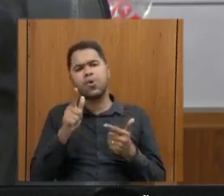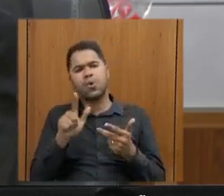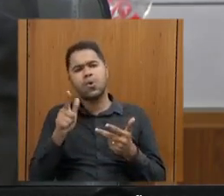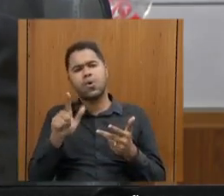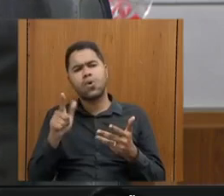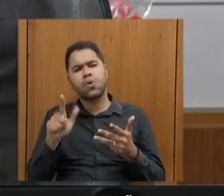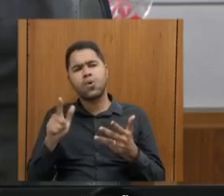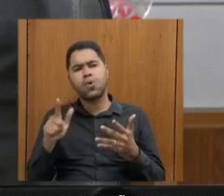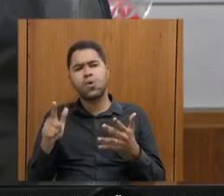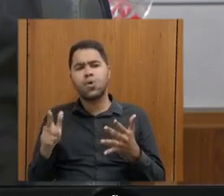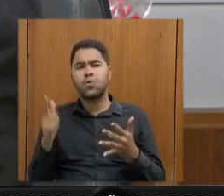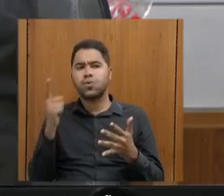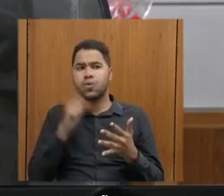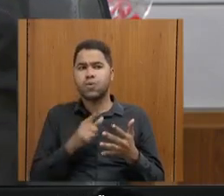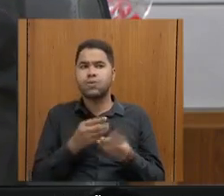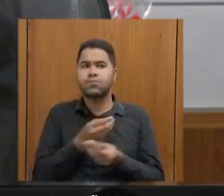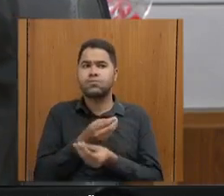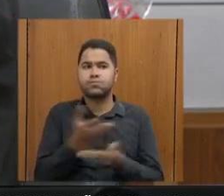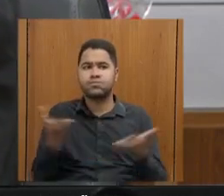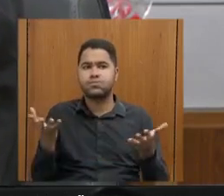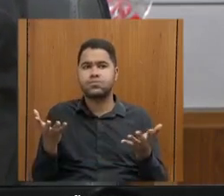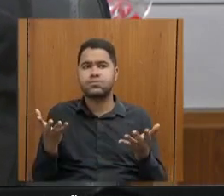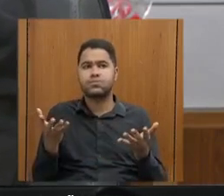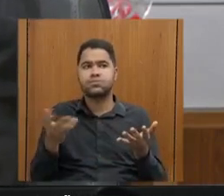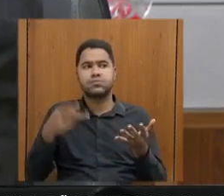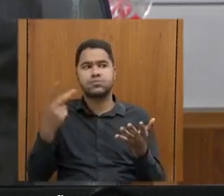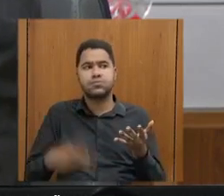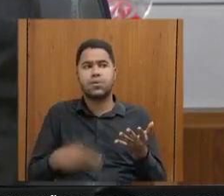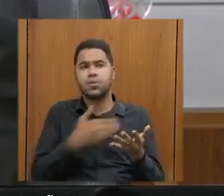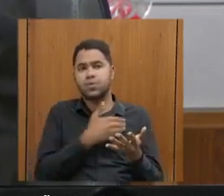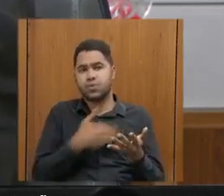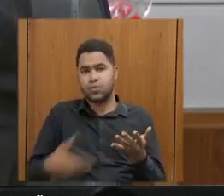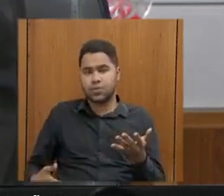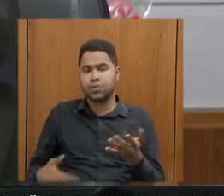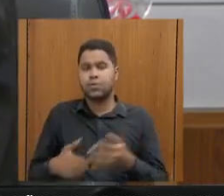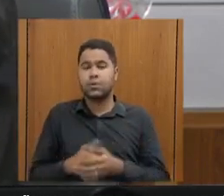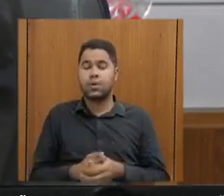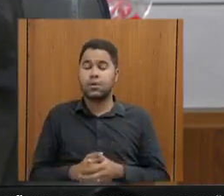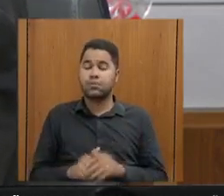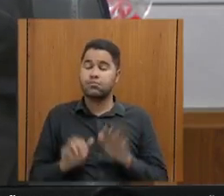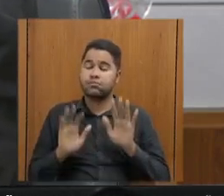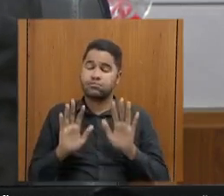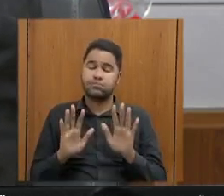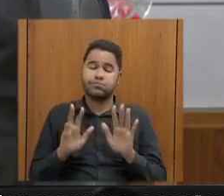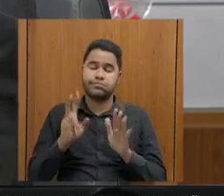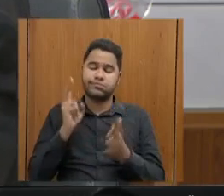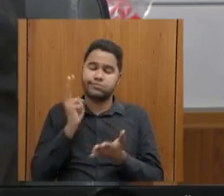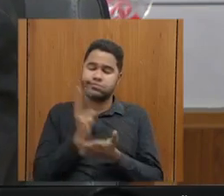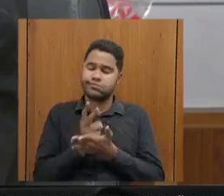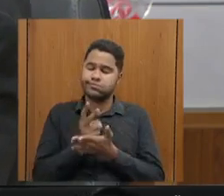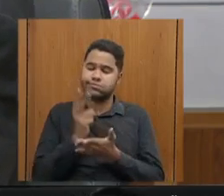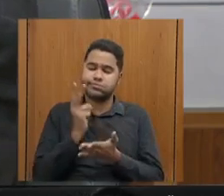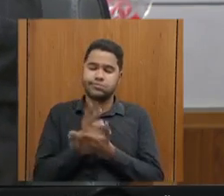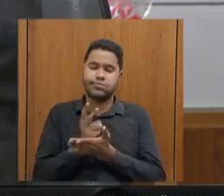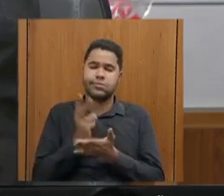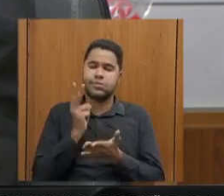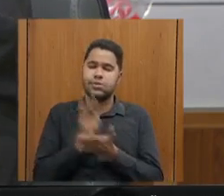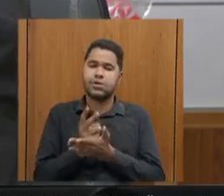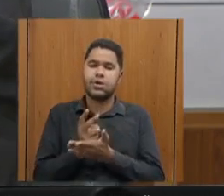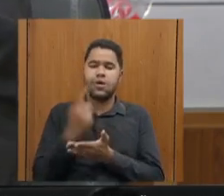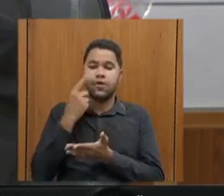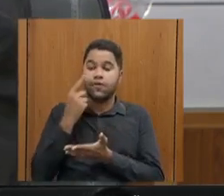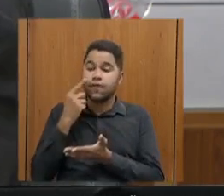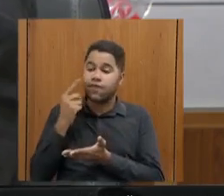caminhos para suprir as necessidades de caixa do estado tem mas sem conheço toner o